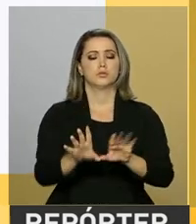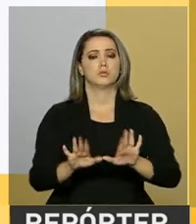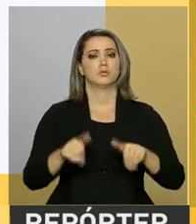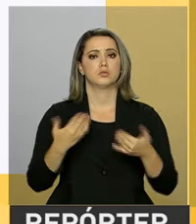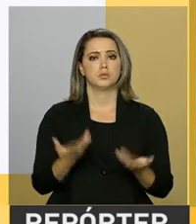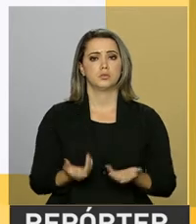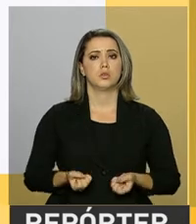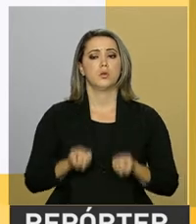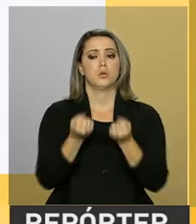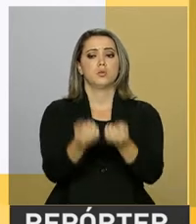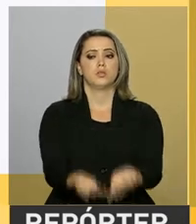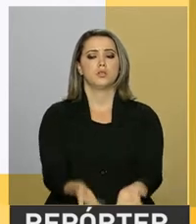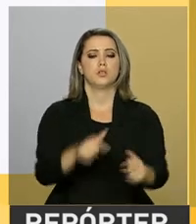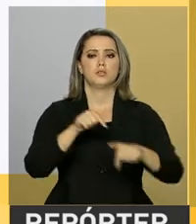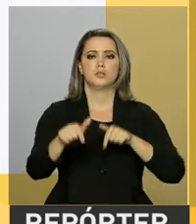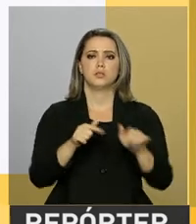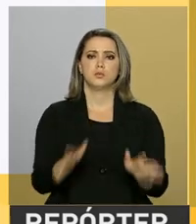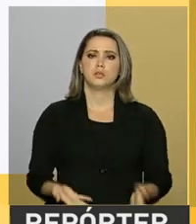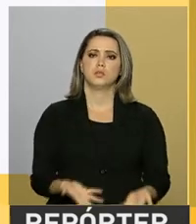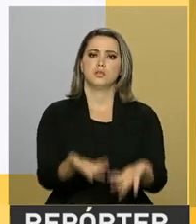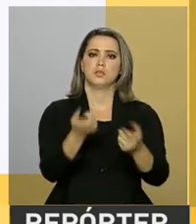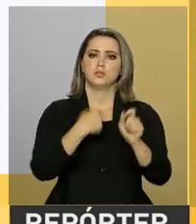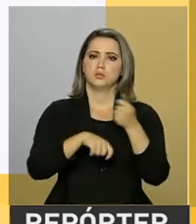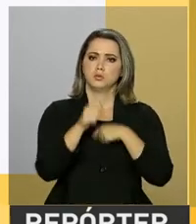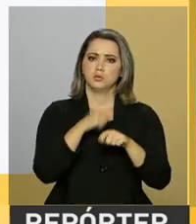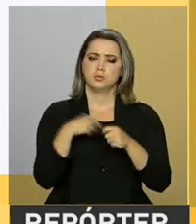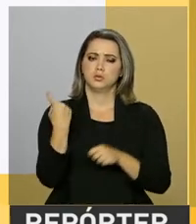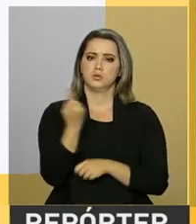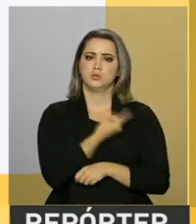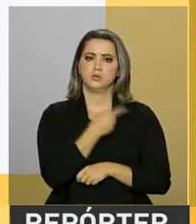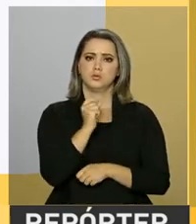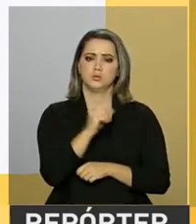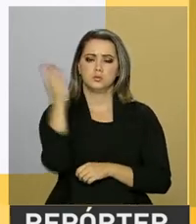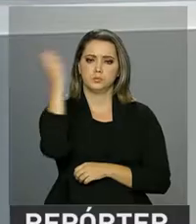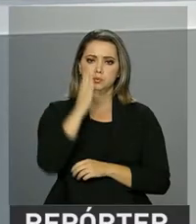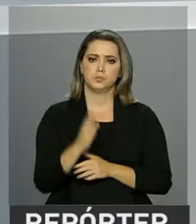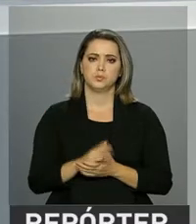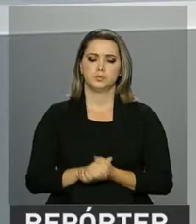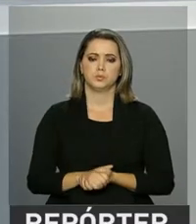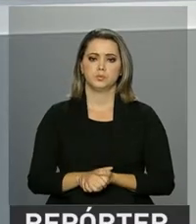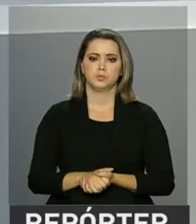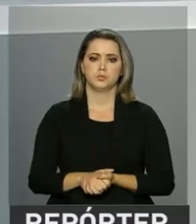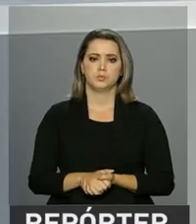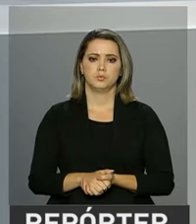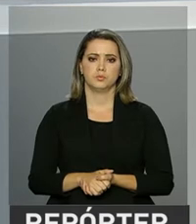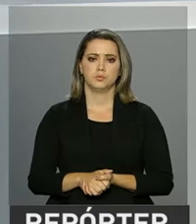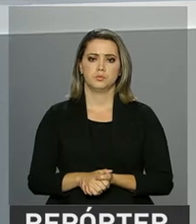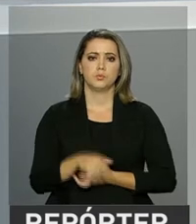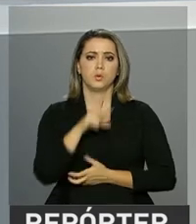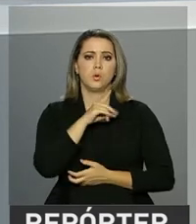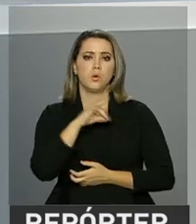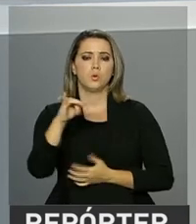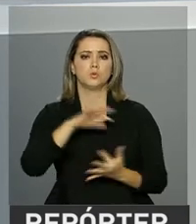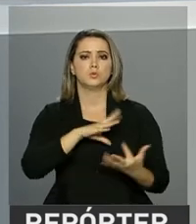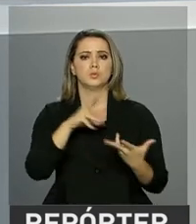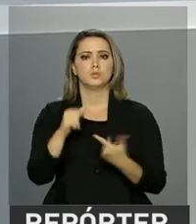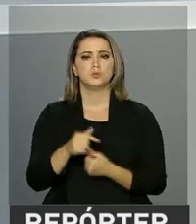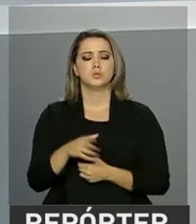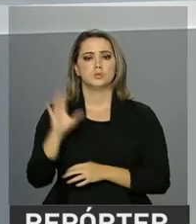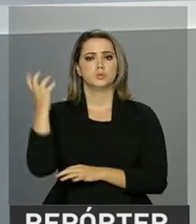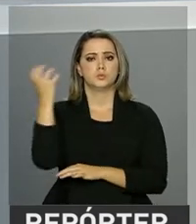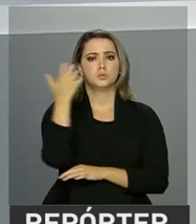gera emprego e estimulem a economia do nosso o brasil no dia mundial do meio ambiente